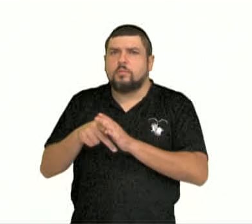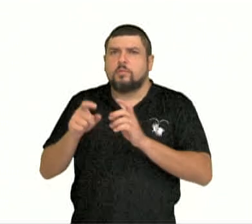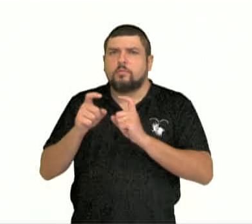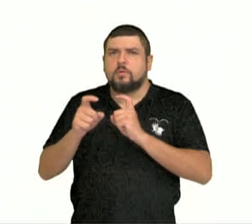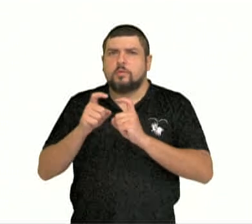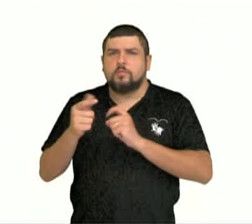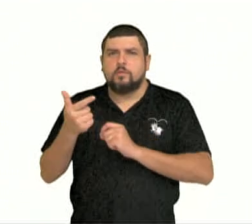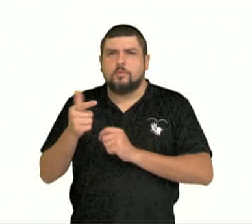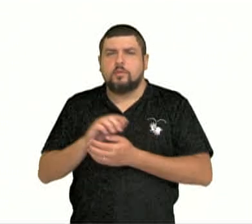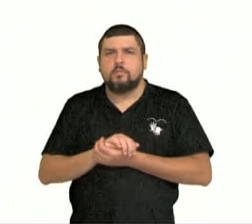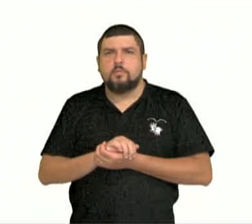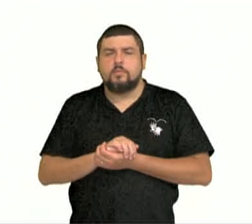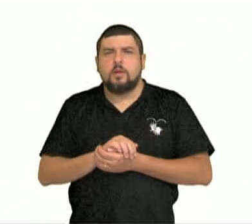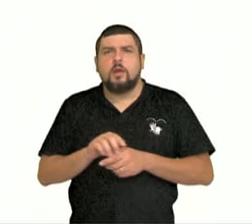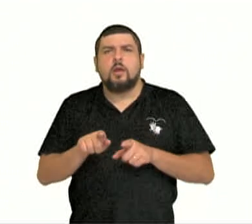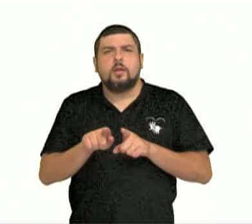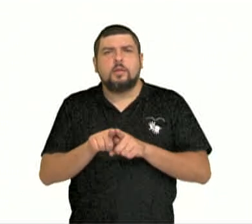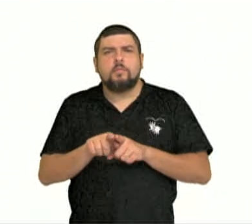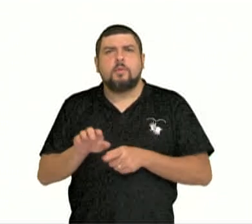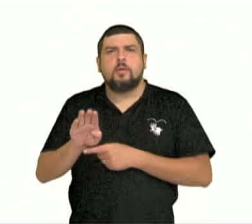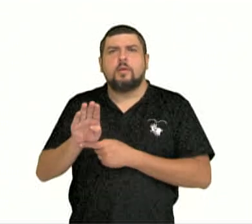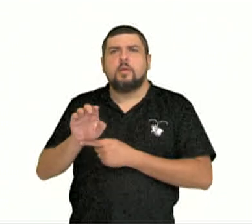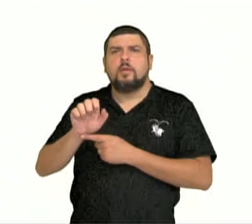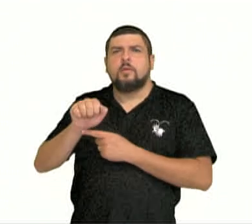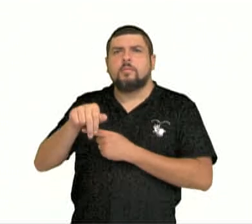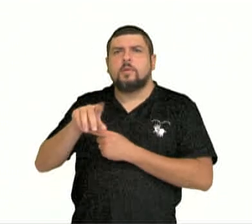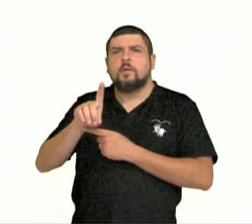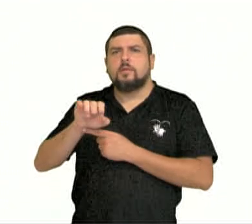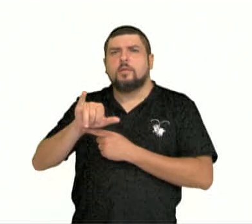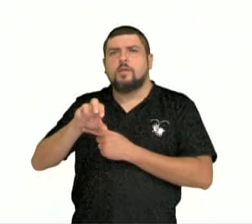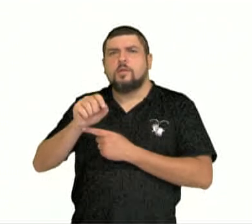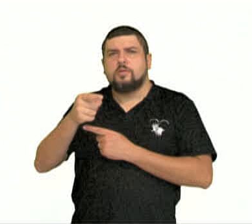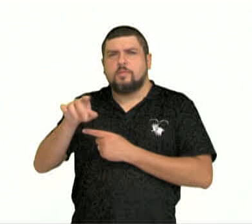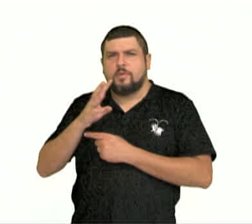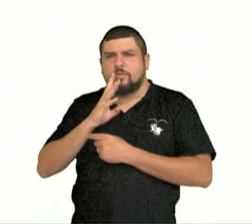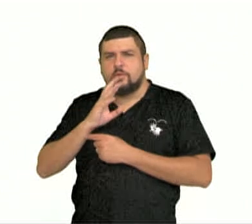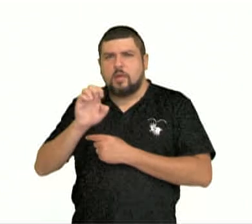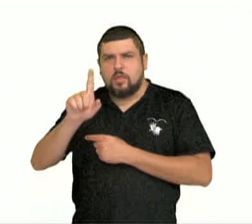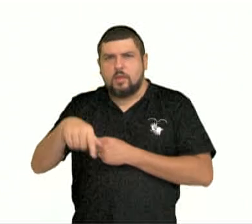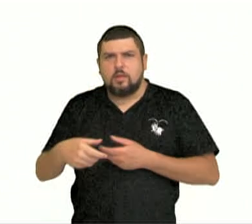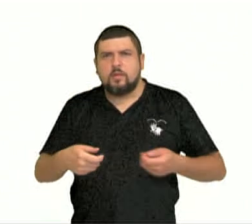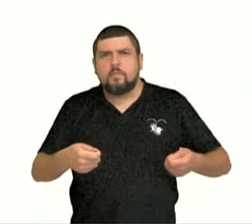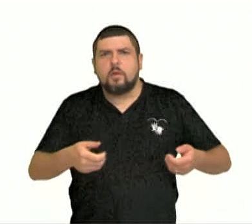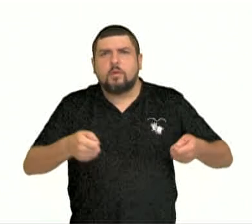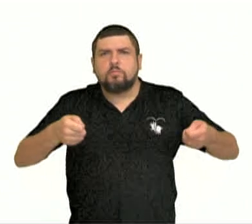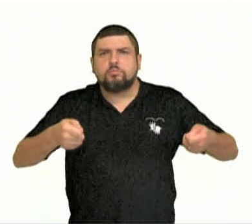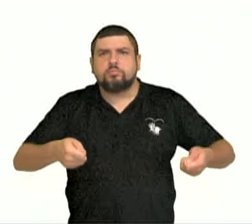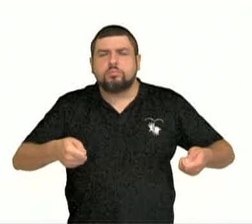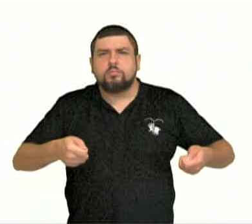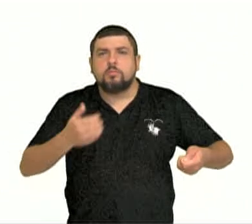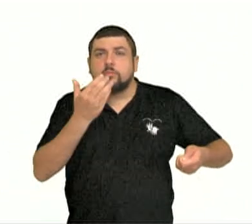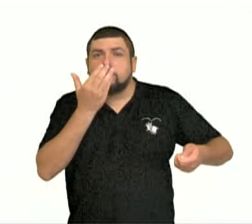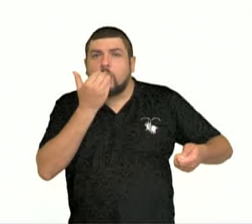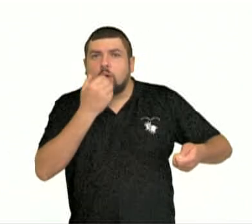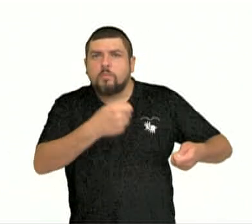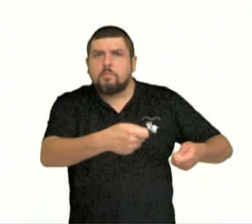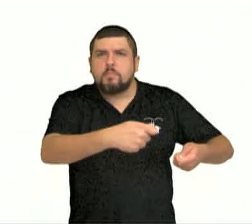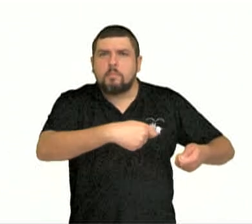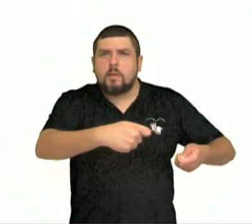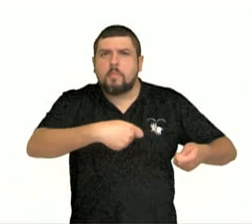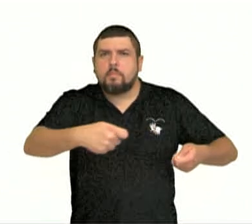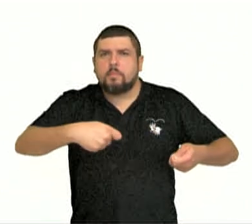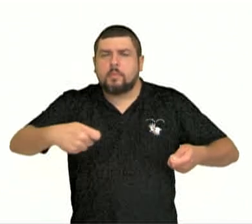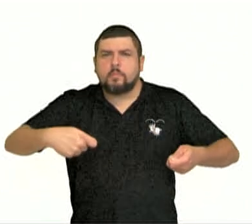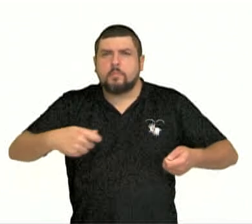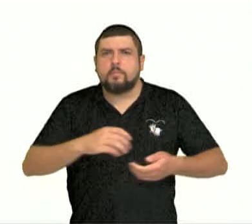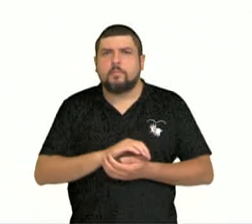tem bandejão. Bandejão você sabe, Aquela bandeja com a alimentação para os estudantes separada em partezinhas. Isso é o famoso